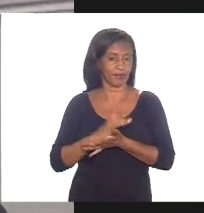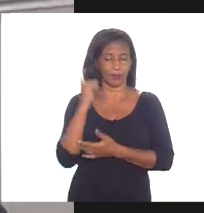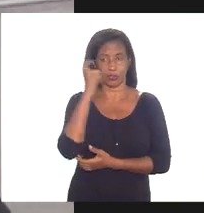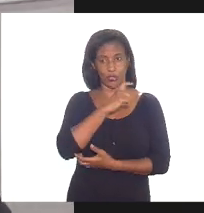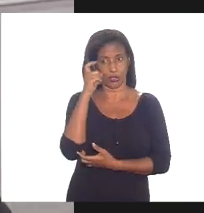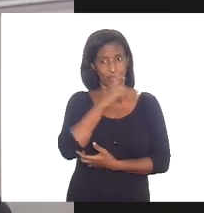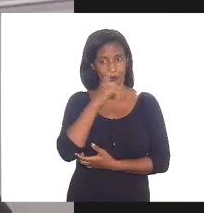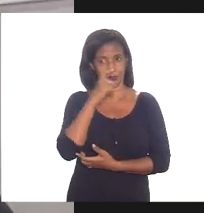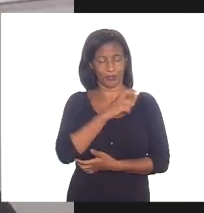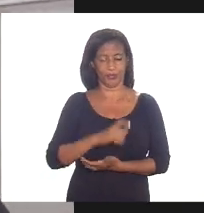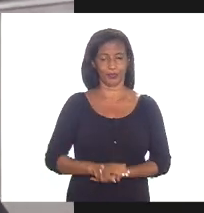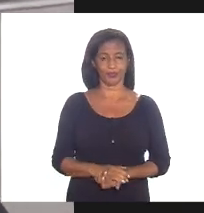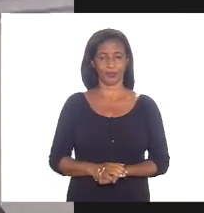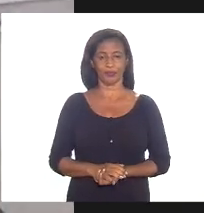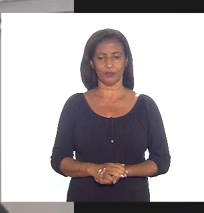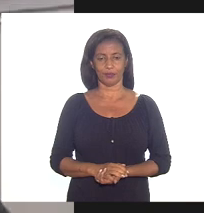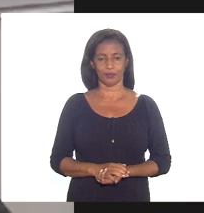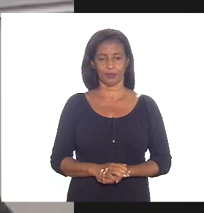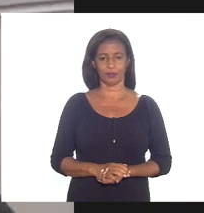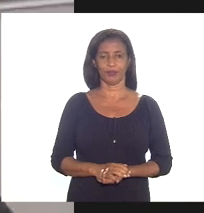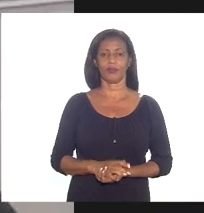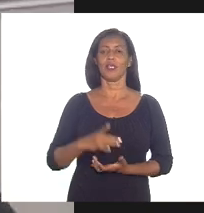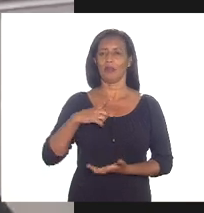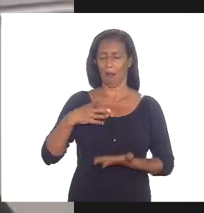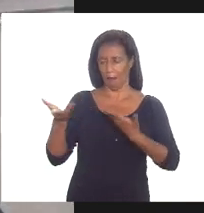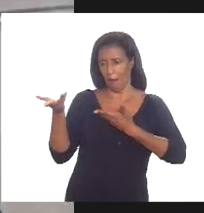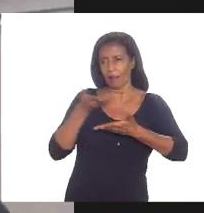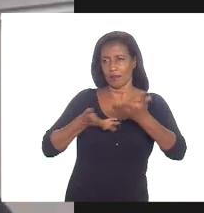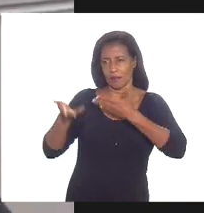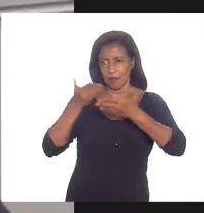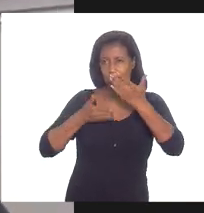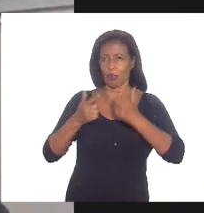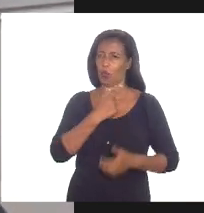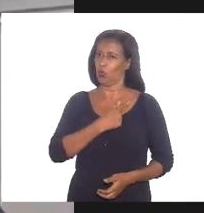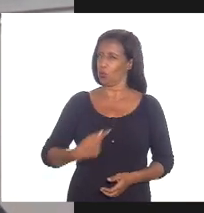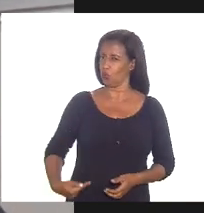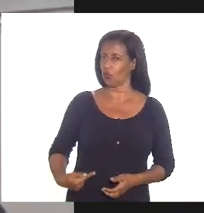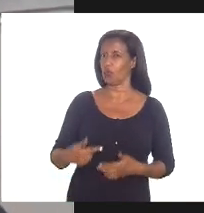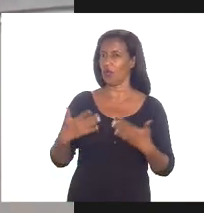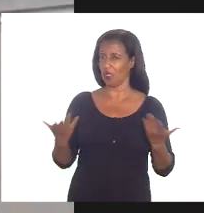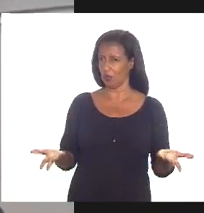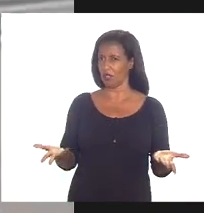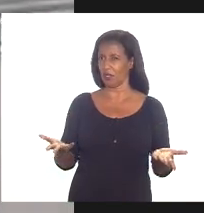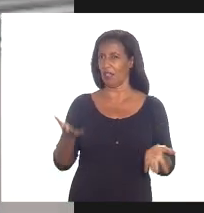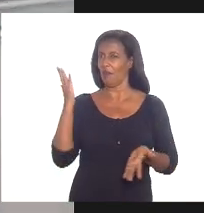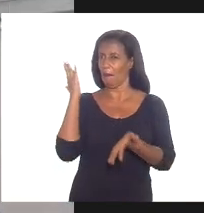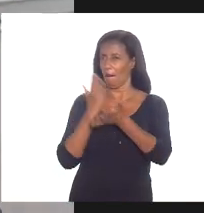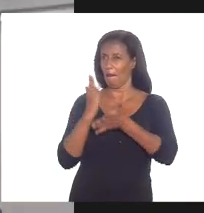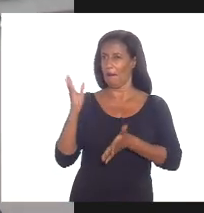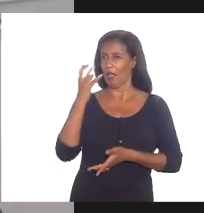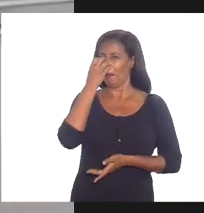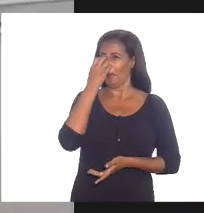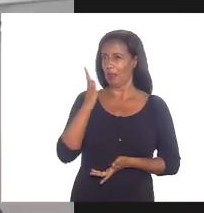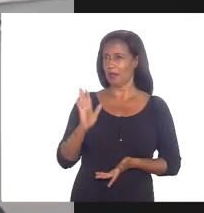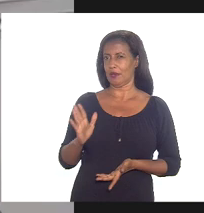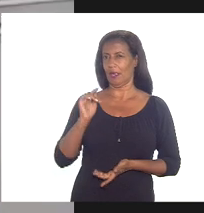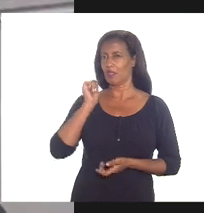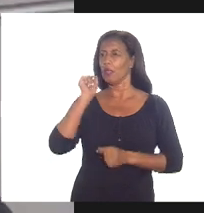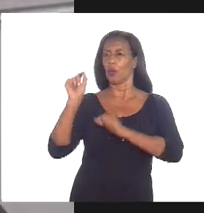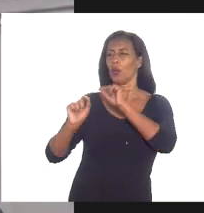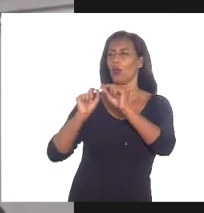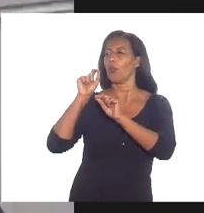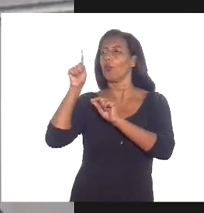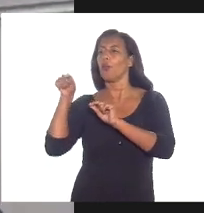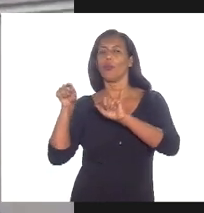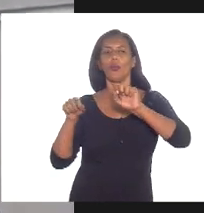Mentira. Participou de governo, sim. Então, vamos parar com essa palhaçada aqui. Vamos botar claro o que é o quê,